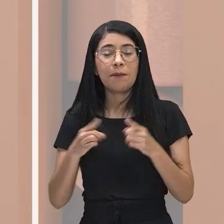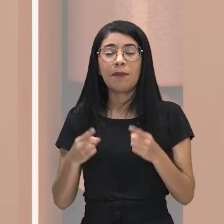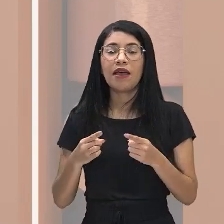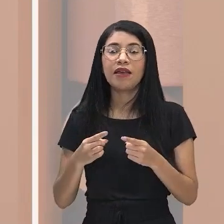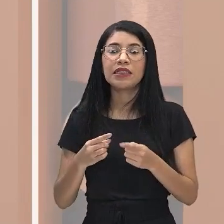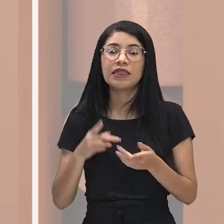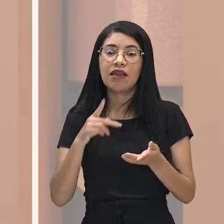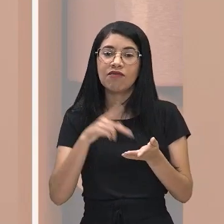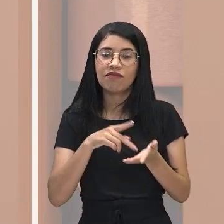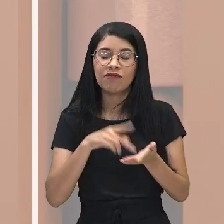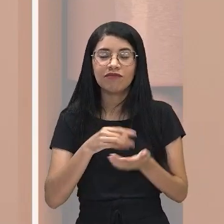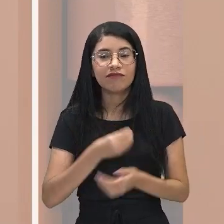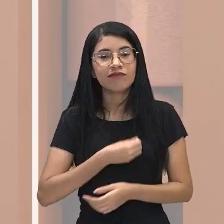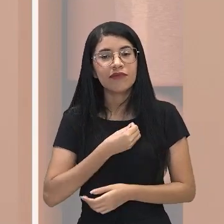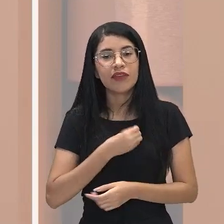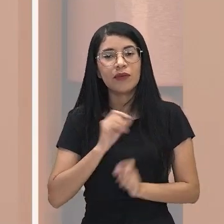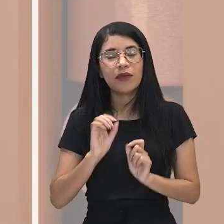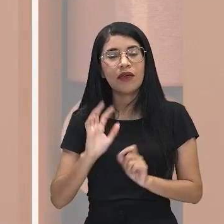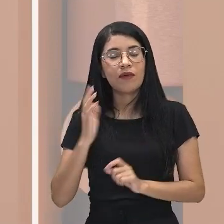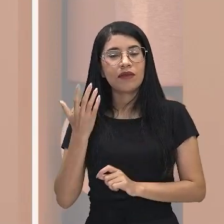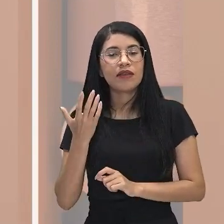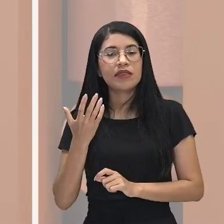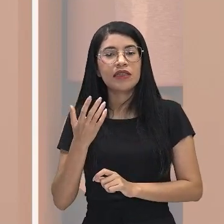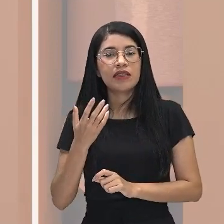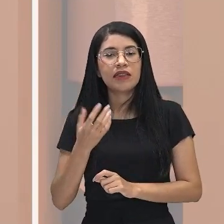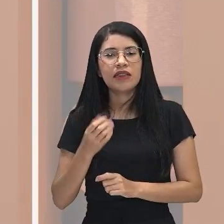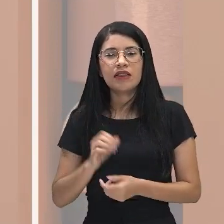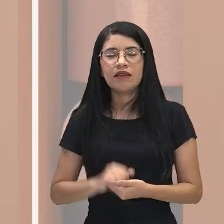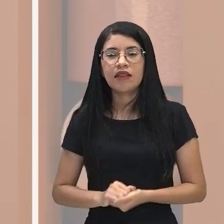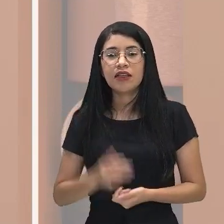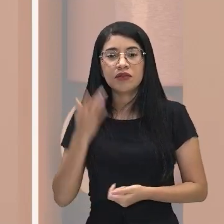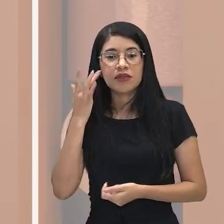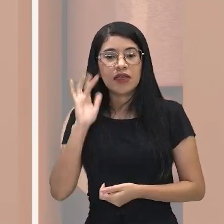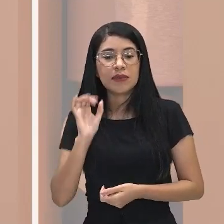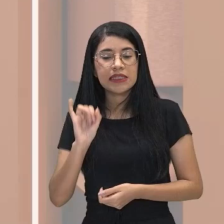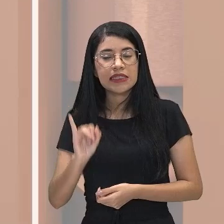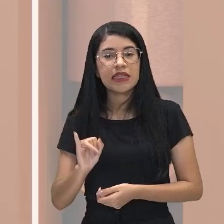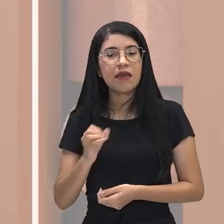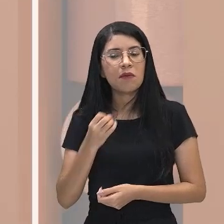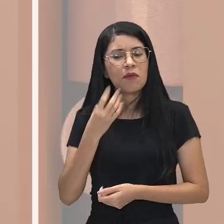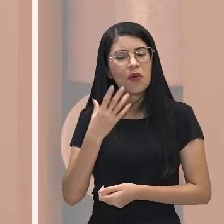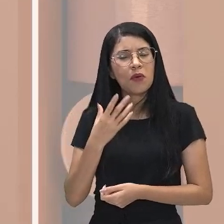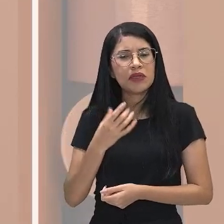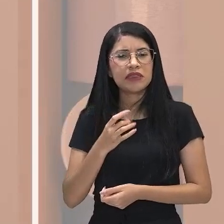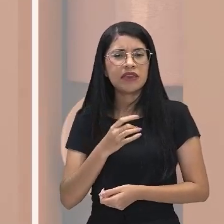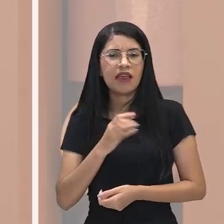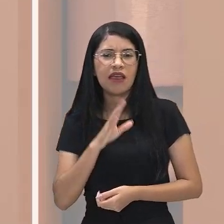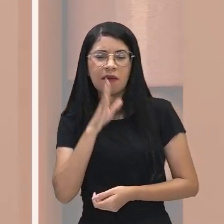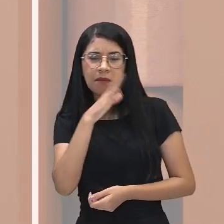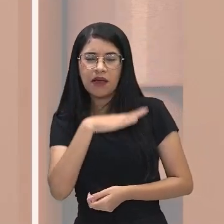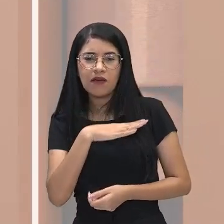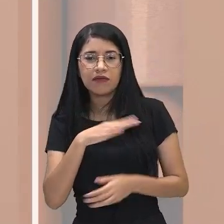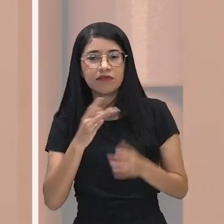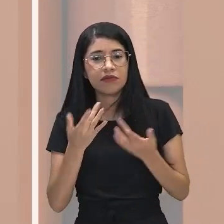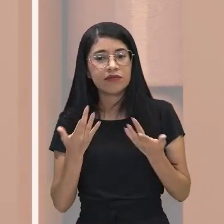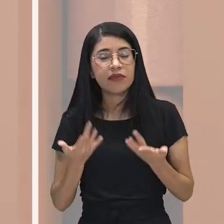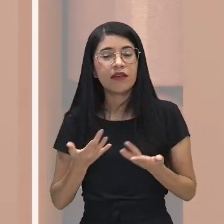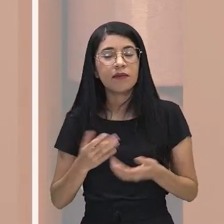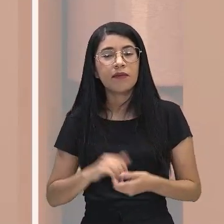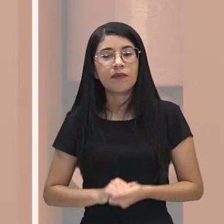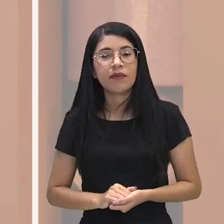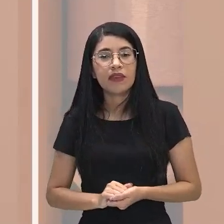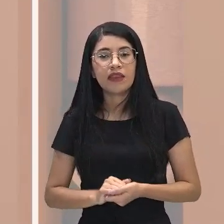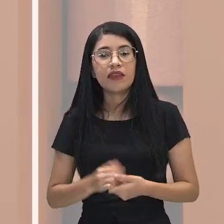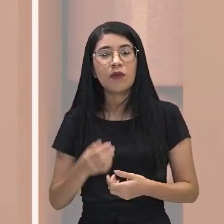a gente não tem essa certeza de que o mocinho, ou se é mocinho, se é vilão, enfim. A guerra é algo trágico